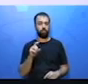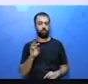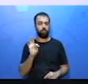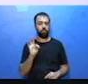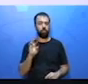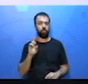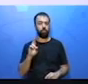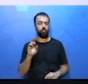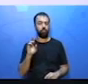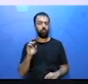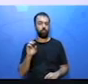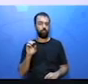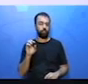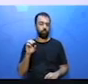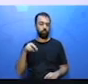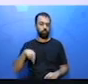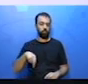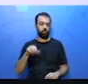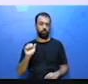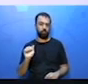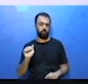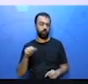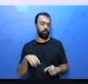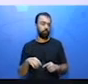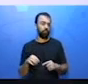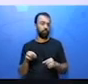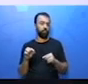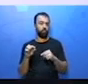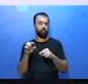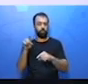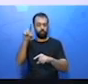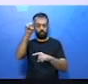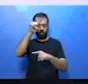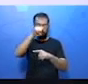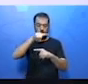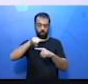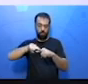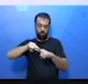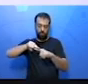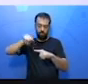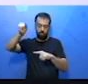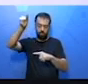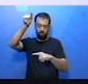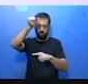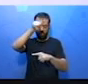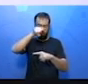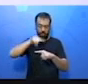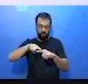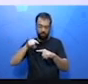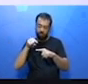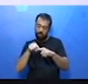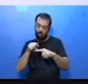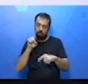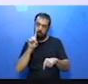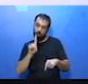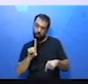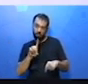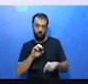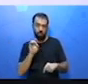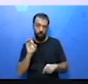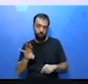reta toca a circunferência em um ponto só, está encostada aqui, nós chamamos de